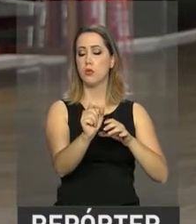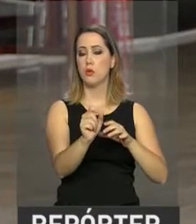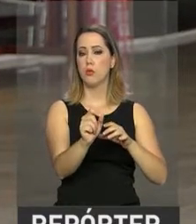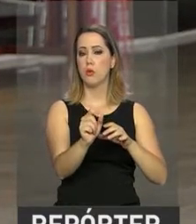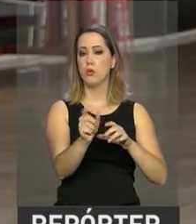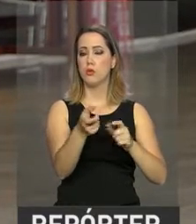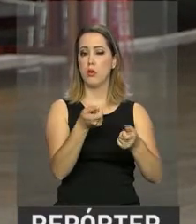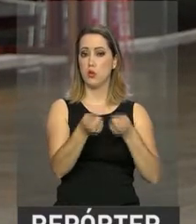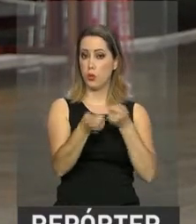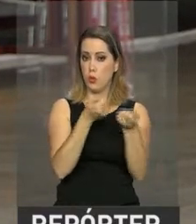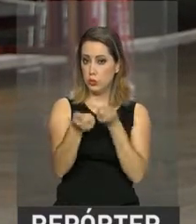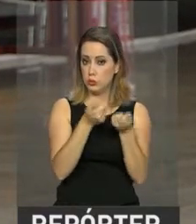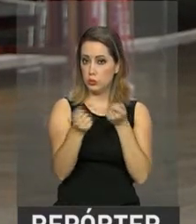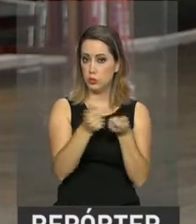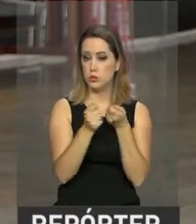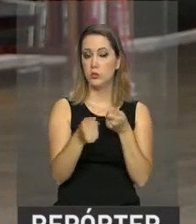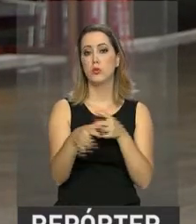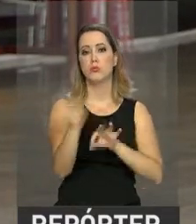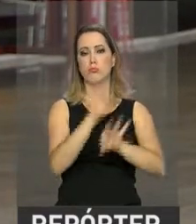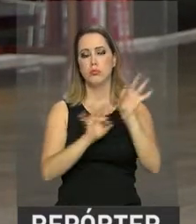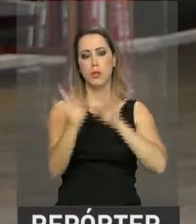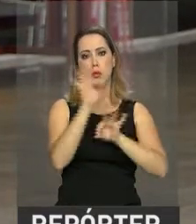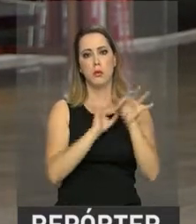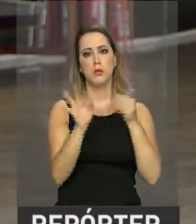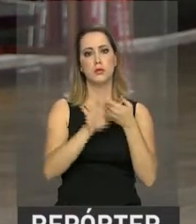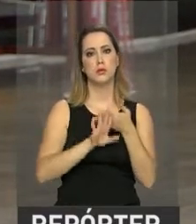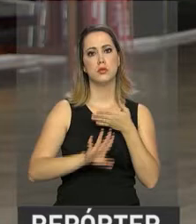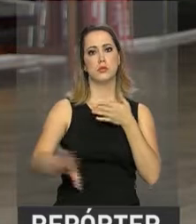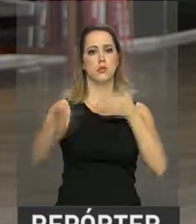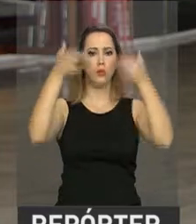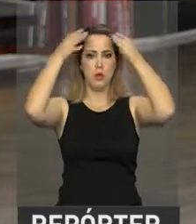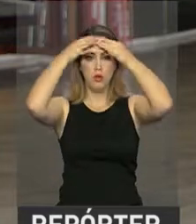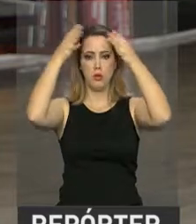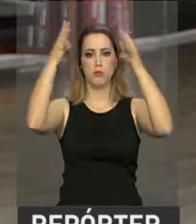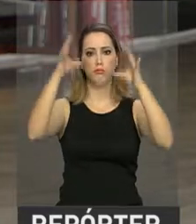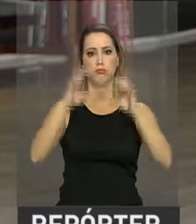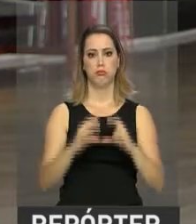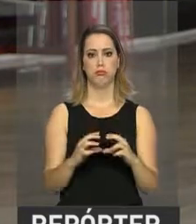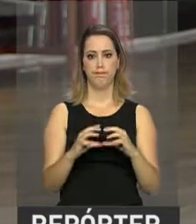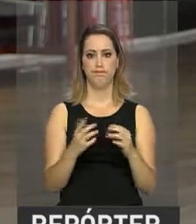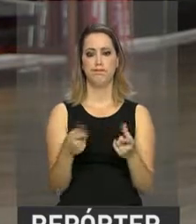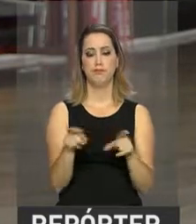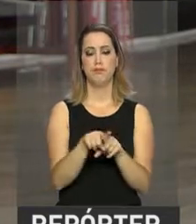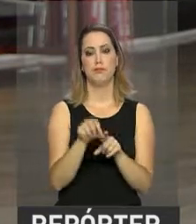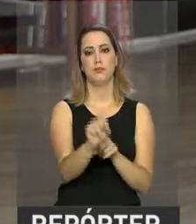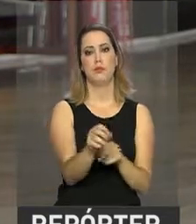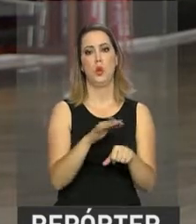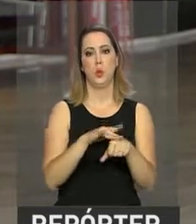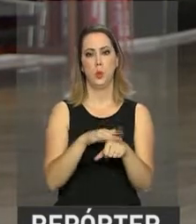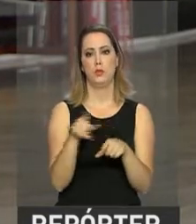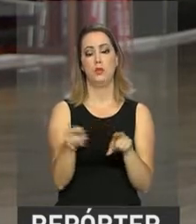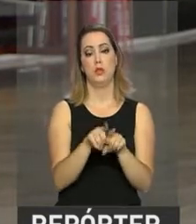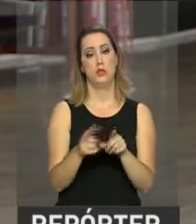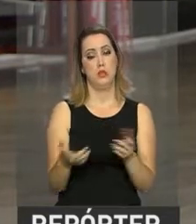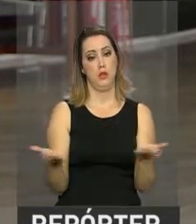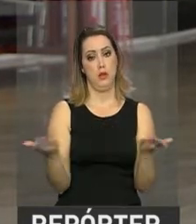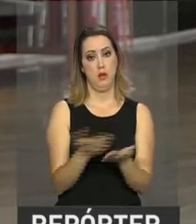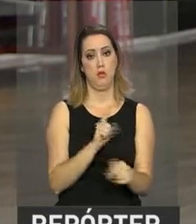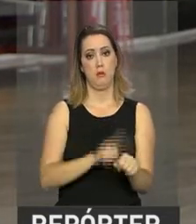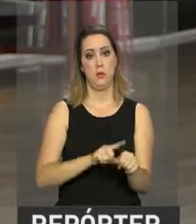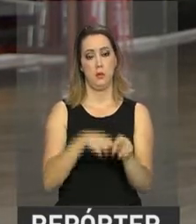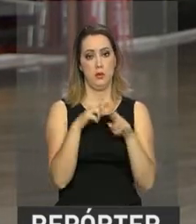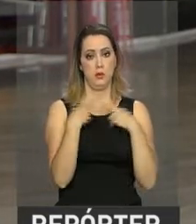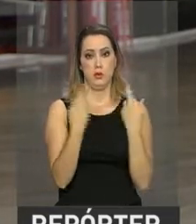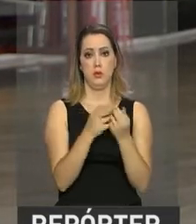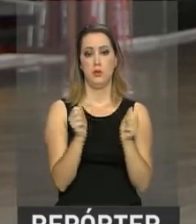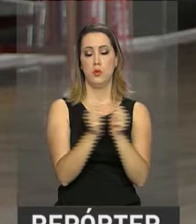Nacional de Enfrentamento à Microcefalia. Portanto, o presidente Temer já está lá no local, ele participa nesse momento de uma reunião com outras autoridades sobre esse